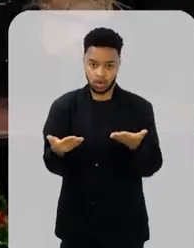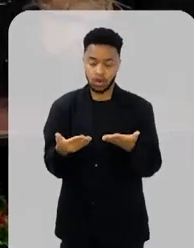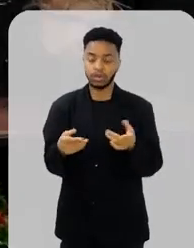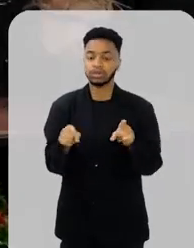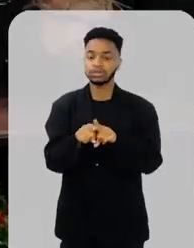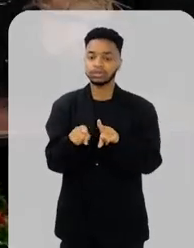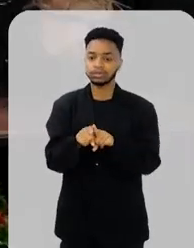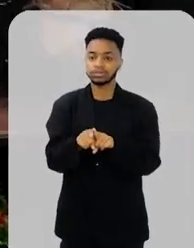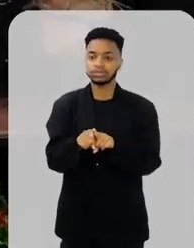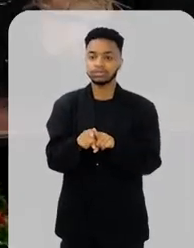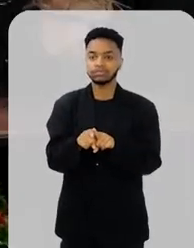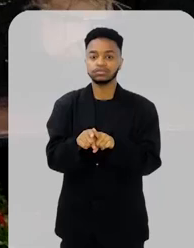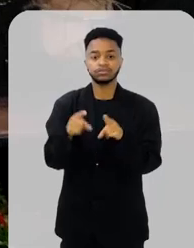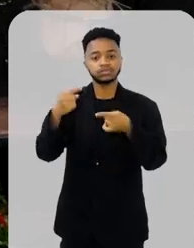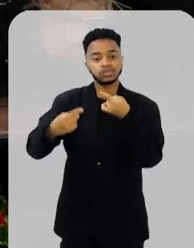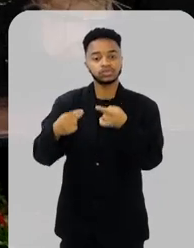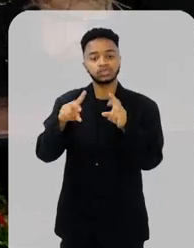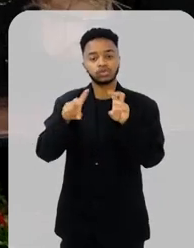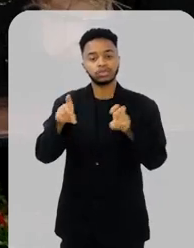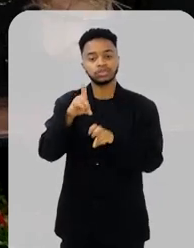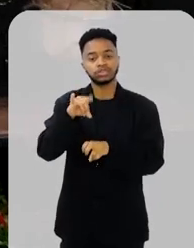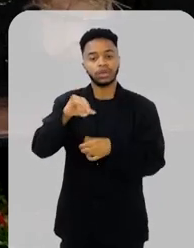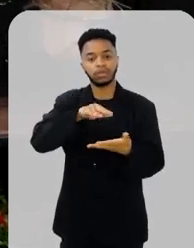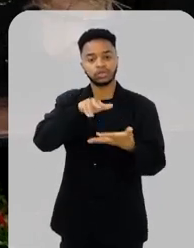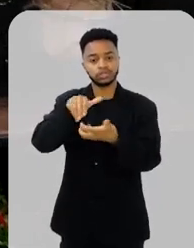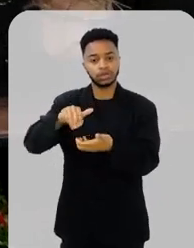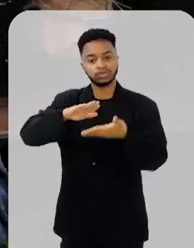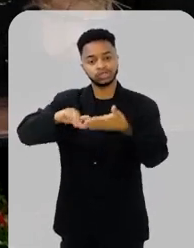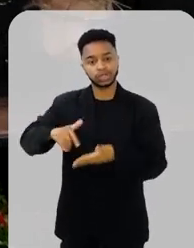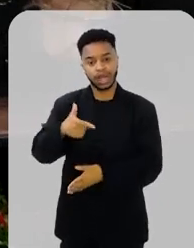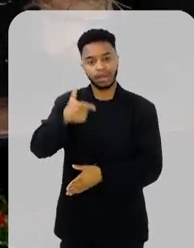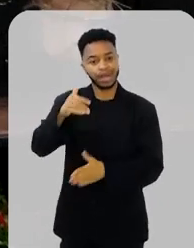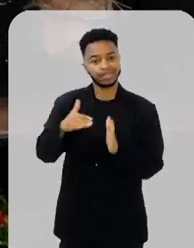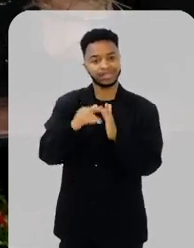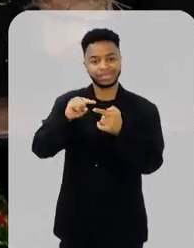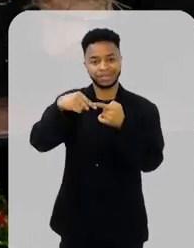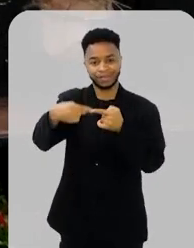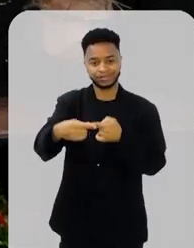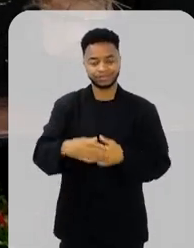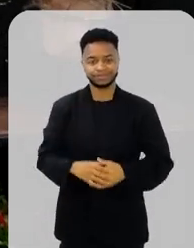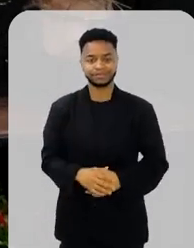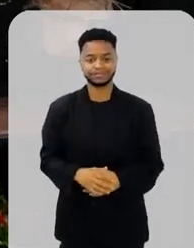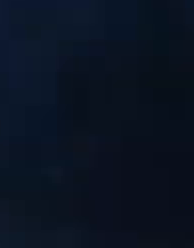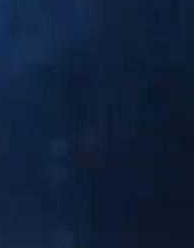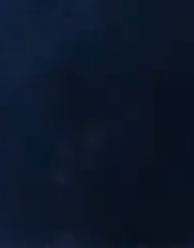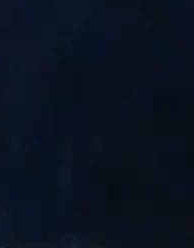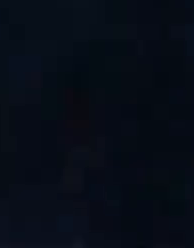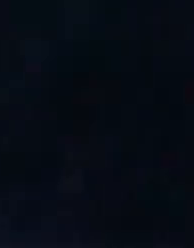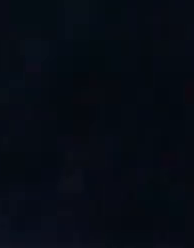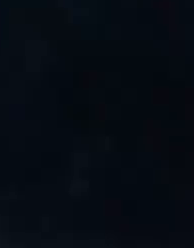chegamos ao fim desse programa e tratamos do Dia Mundial pelo Desarmamento. Até a próxima!